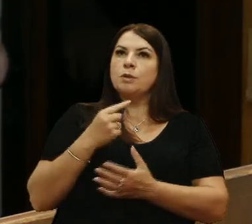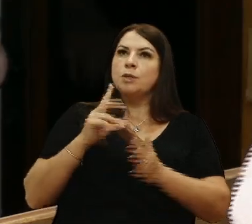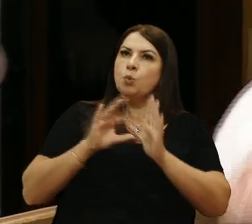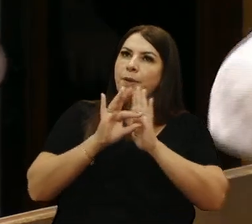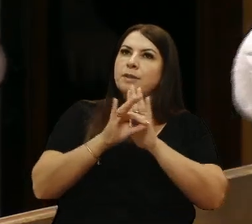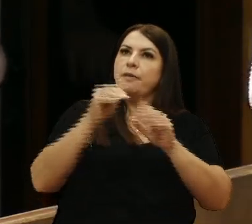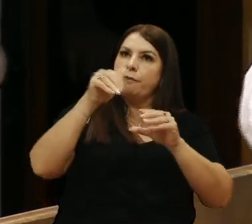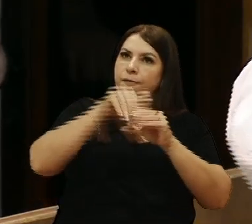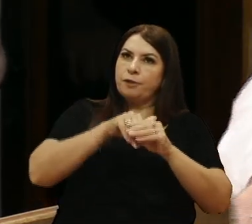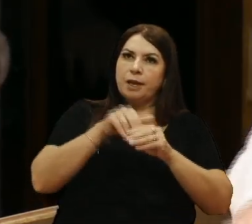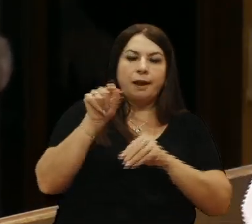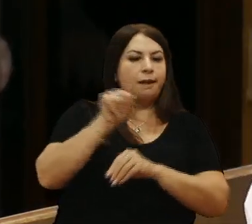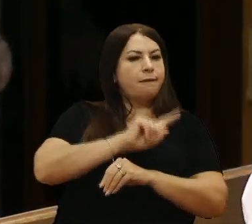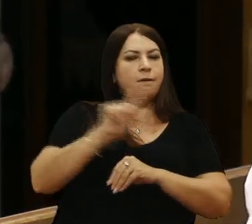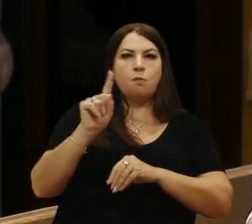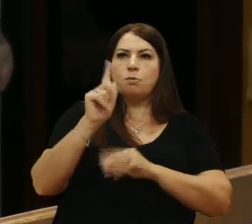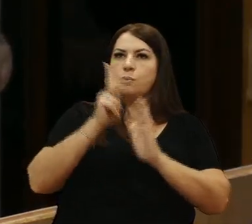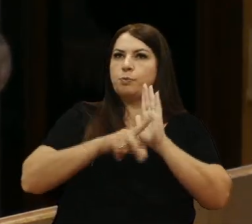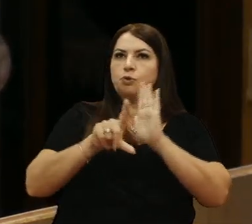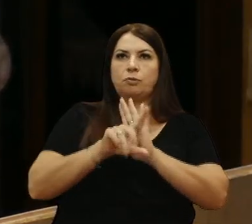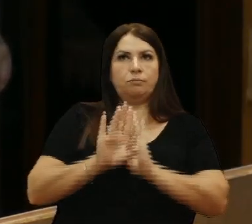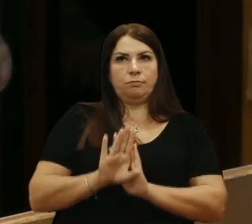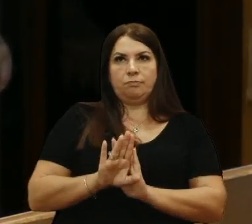coerência e votaremos não a esse projeto.